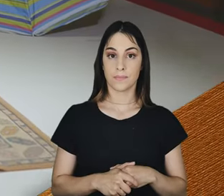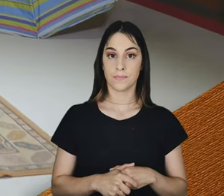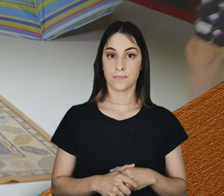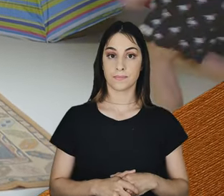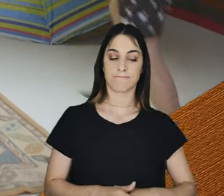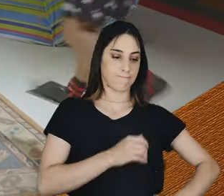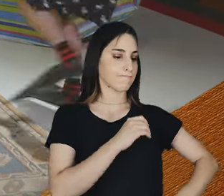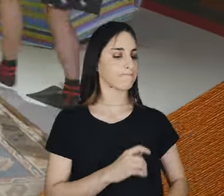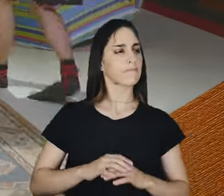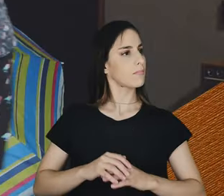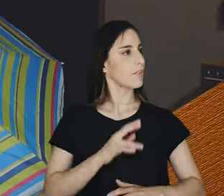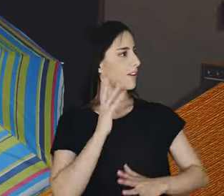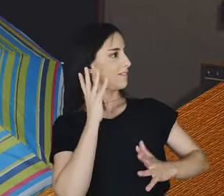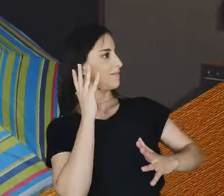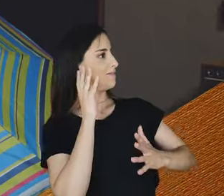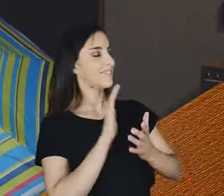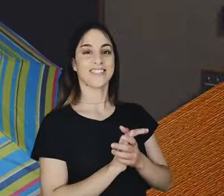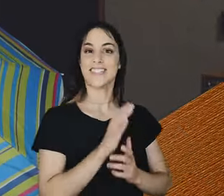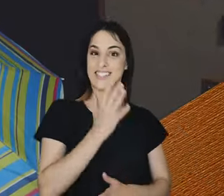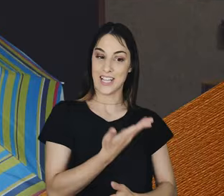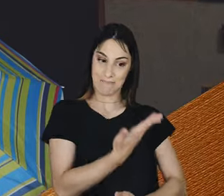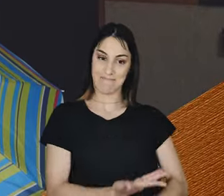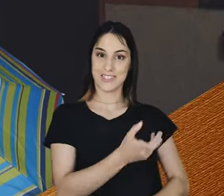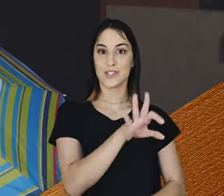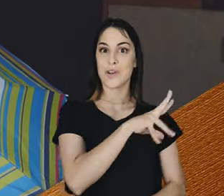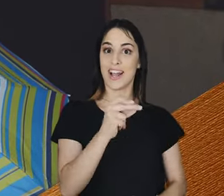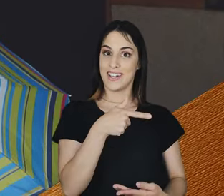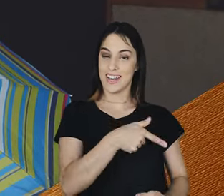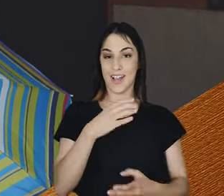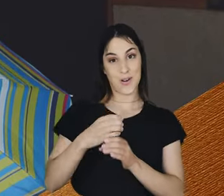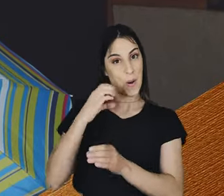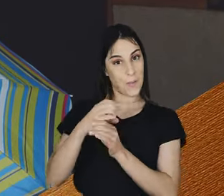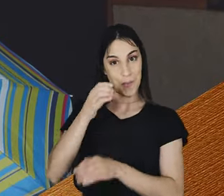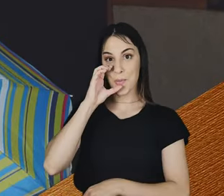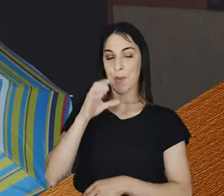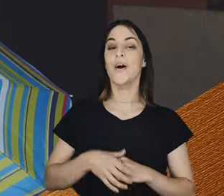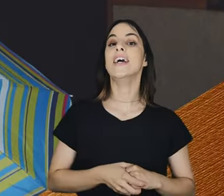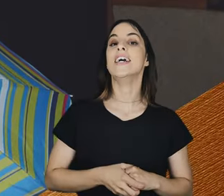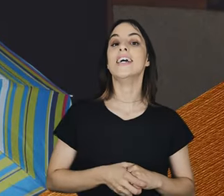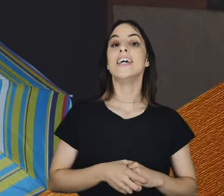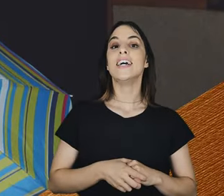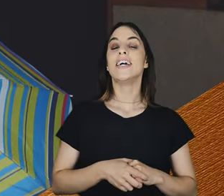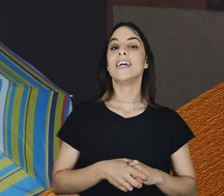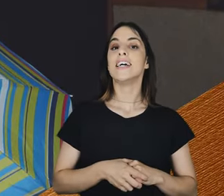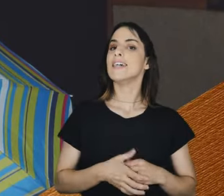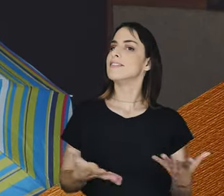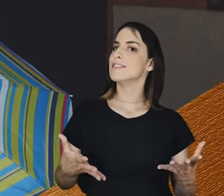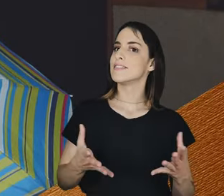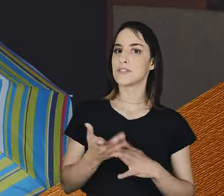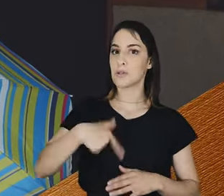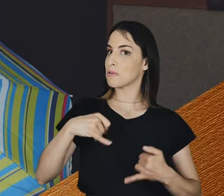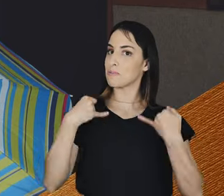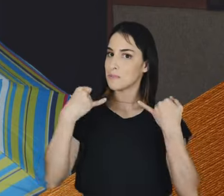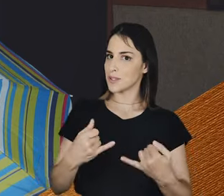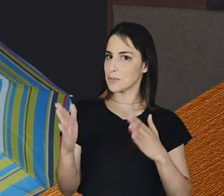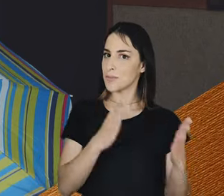Vamos lá, então, ver quem... Oi! Já temos a nossa Joana aqui de copo na mão, não é verdade? Vamos passar para o próximo momento,